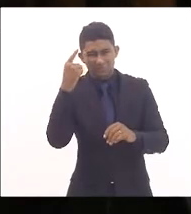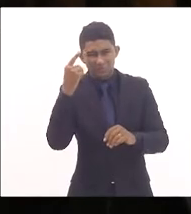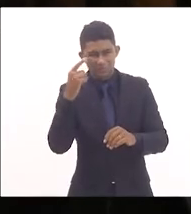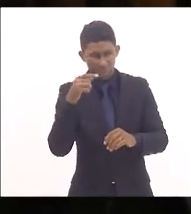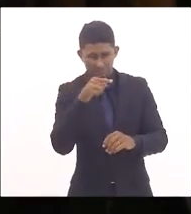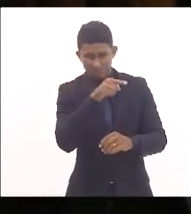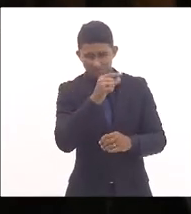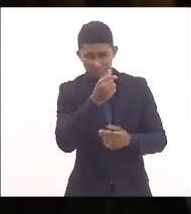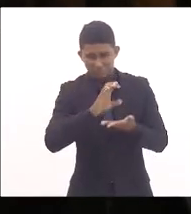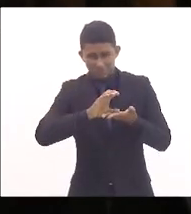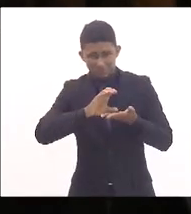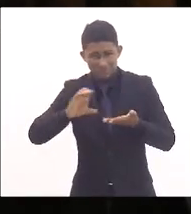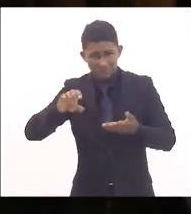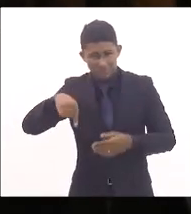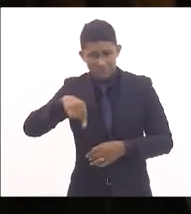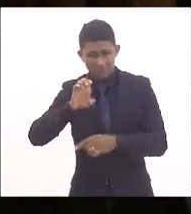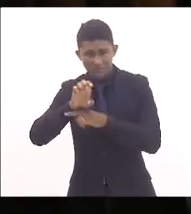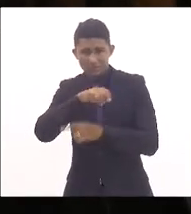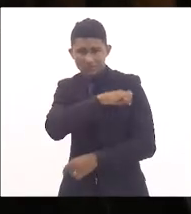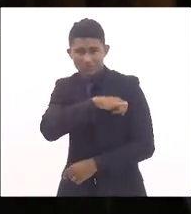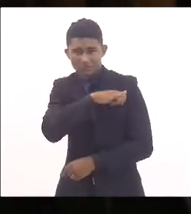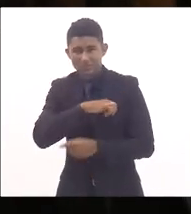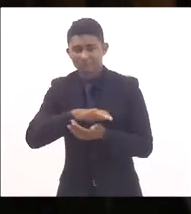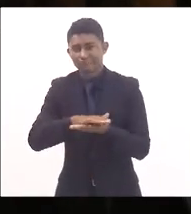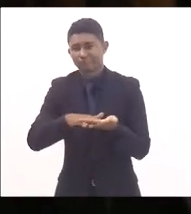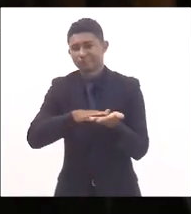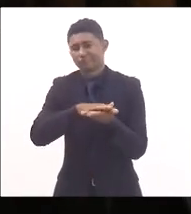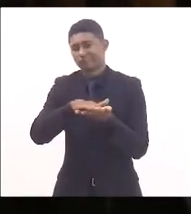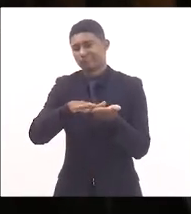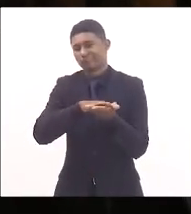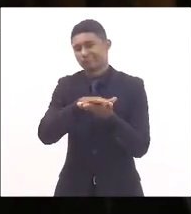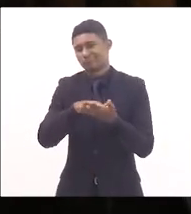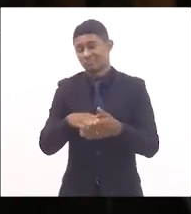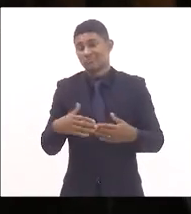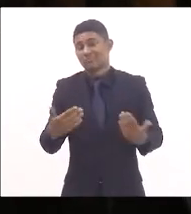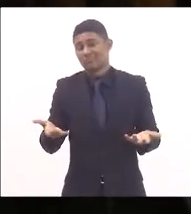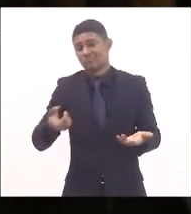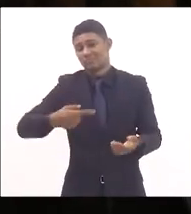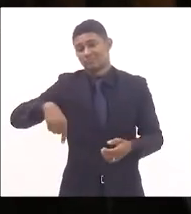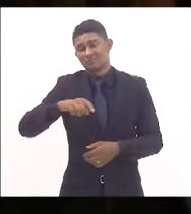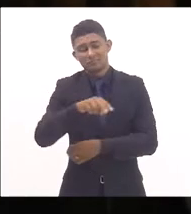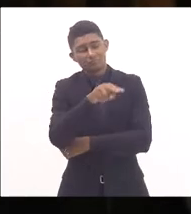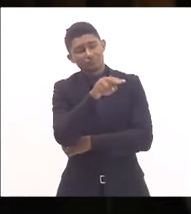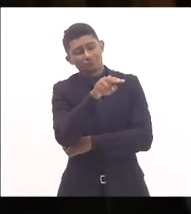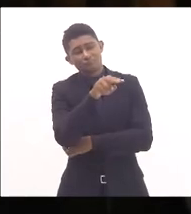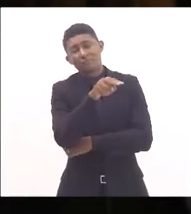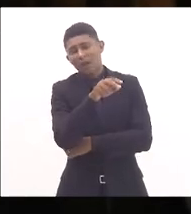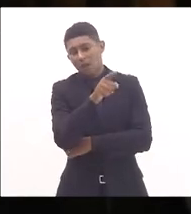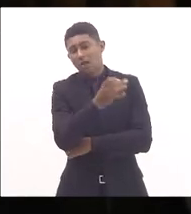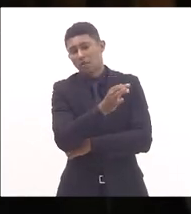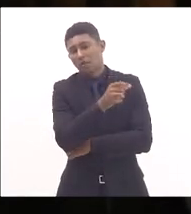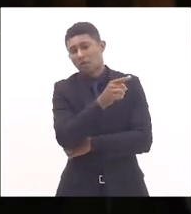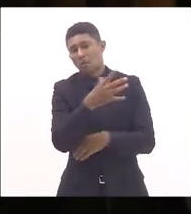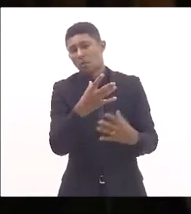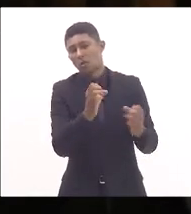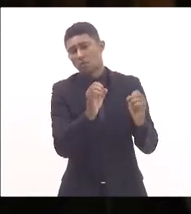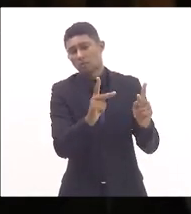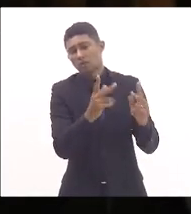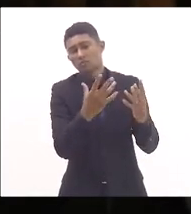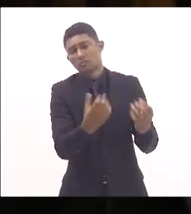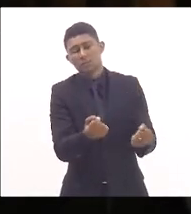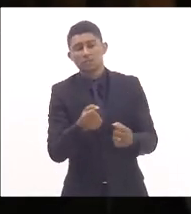veio. Isso, a gente finge que vai dar compensação, os estados aceitam,